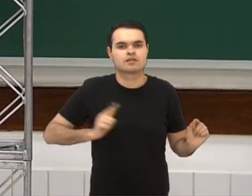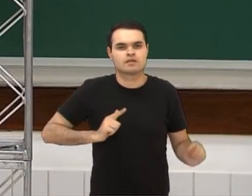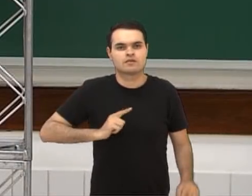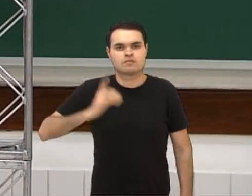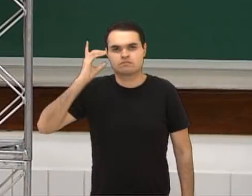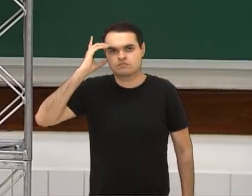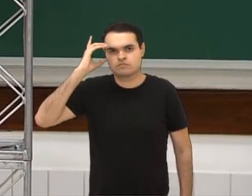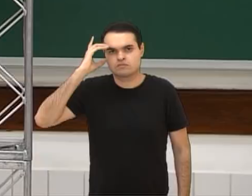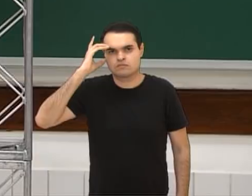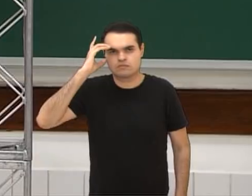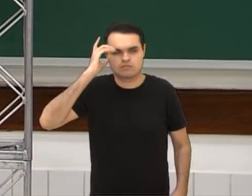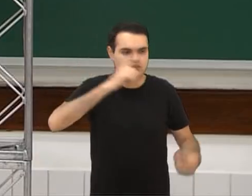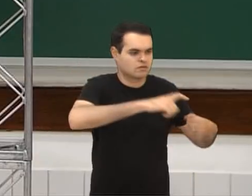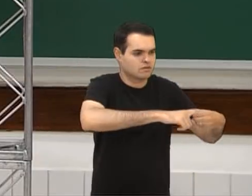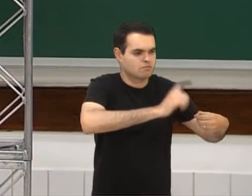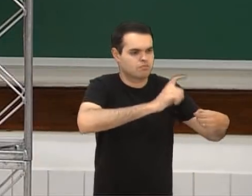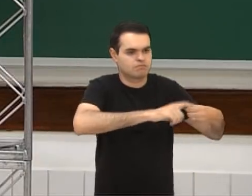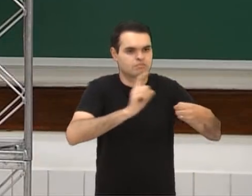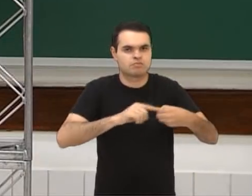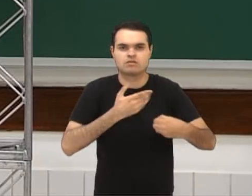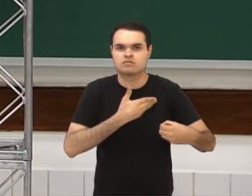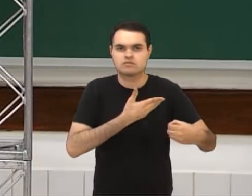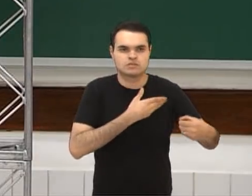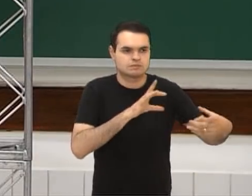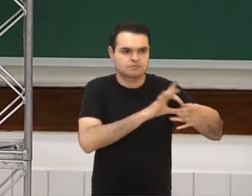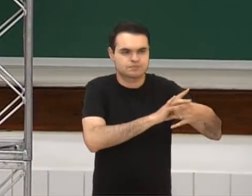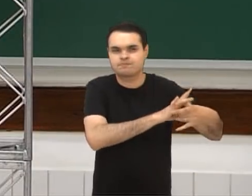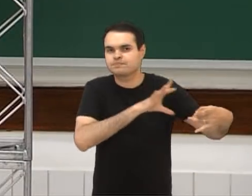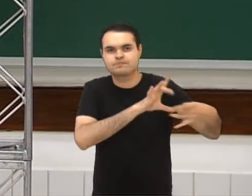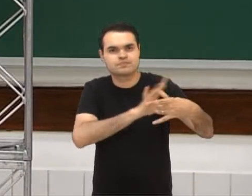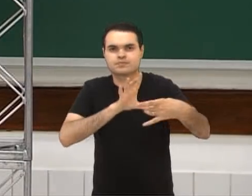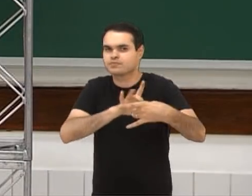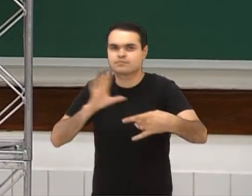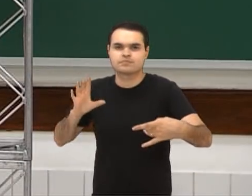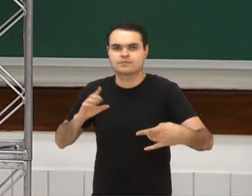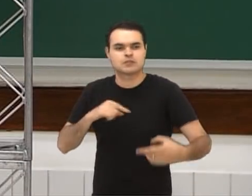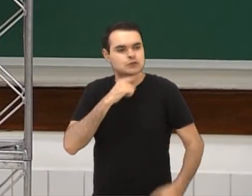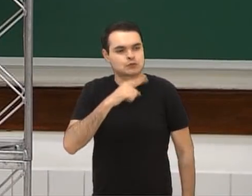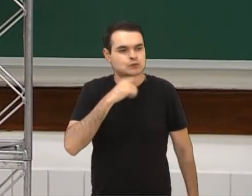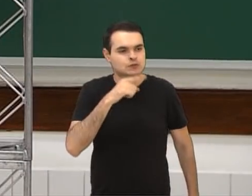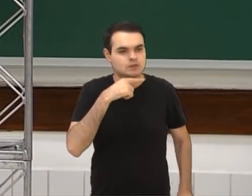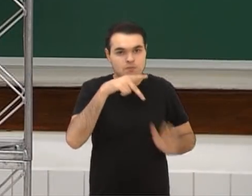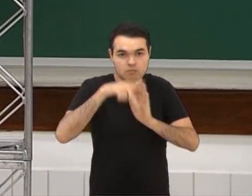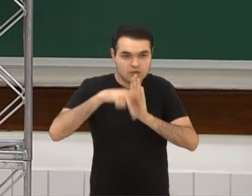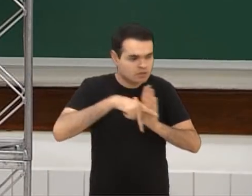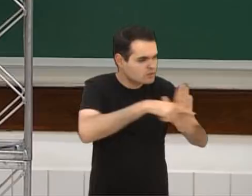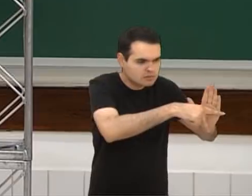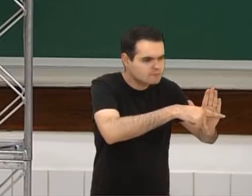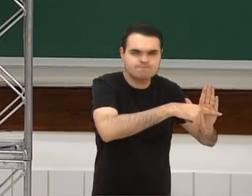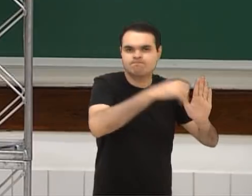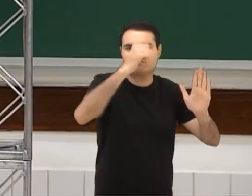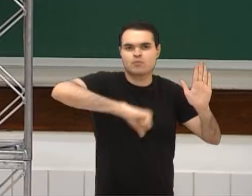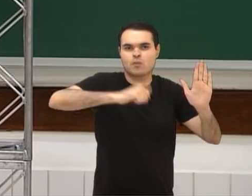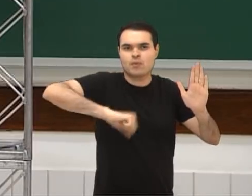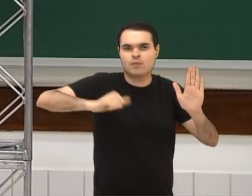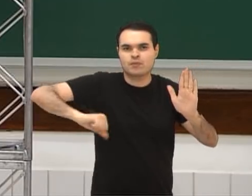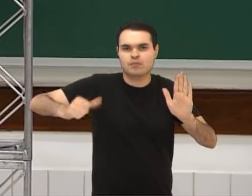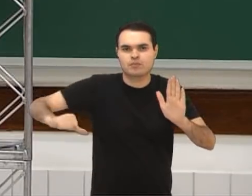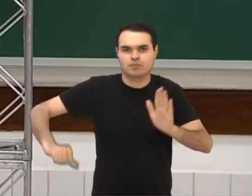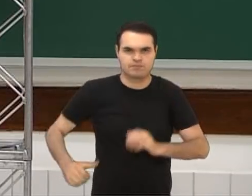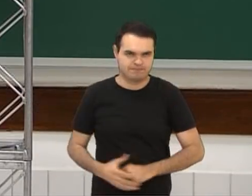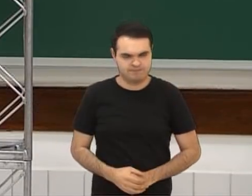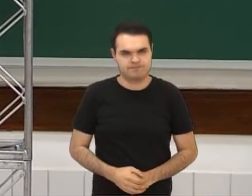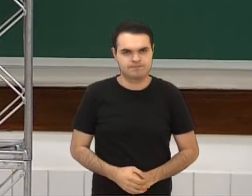presidente perdia aliados e, pela dificuldade de negociação, não conseguia aprovar os projetos que interessavam ao